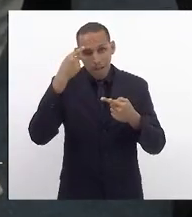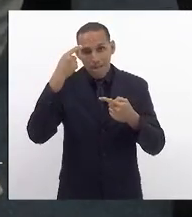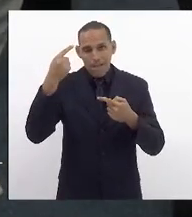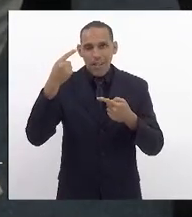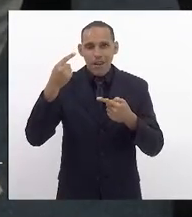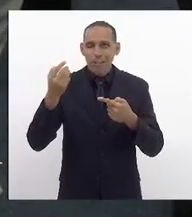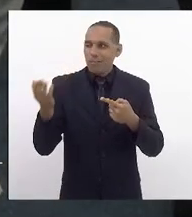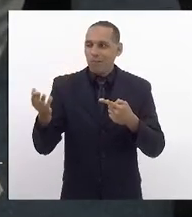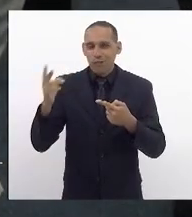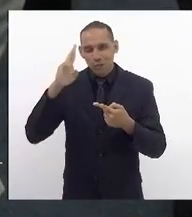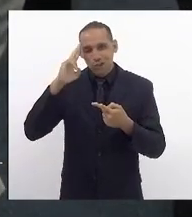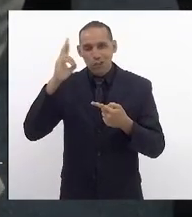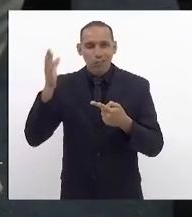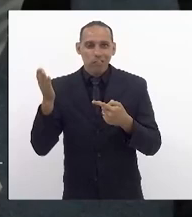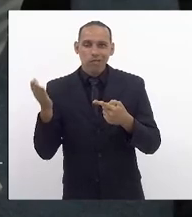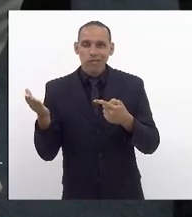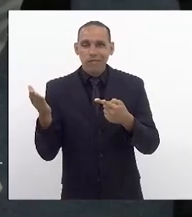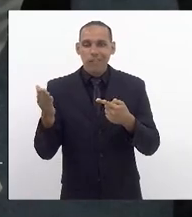chefe